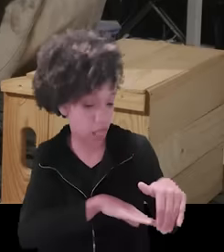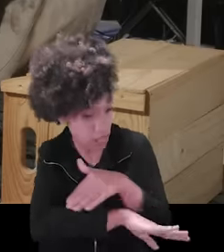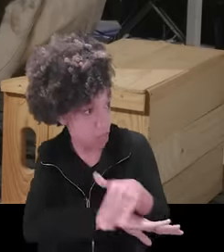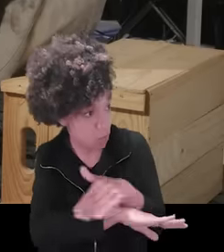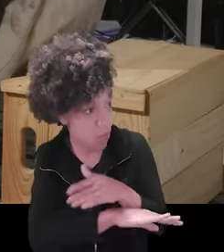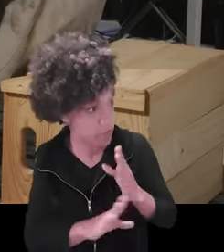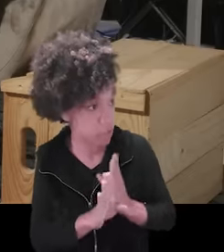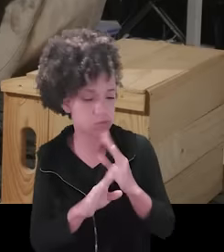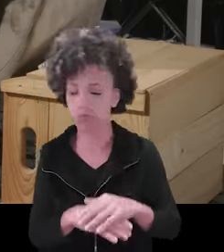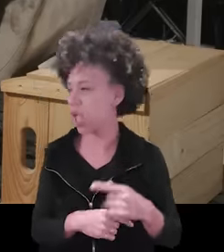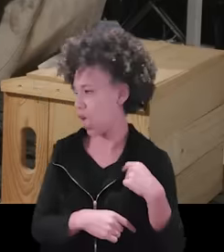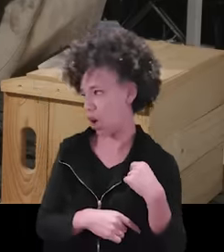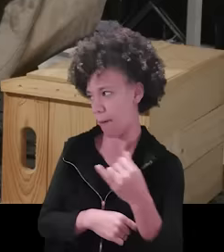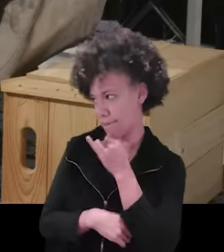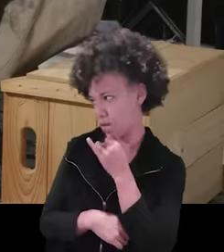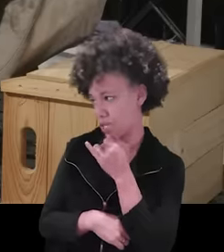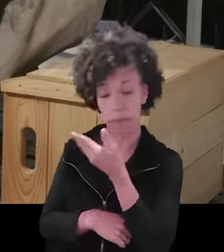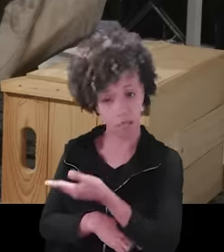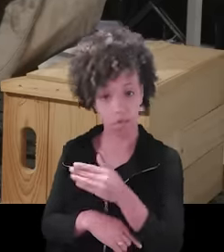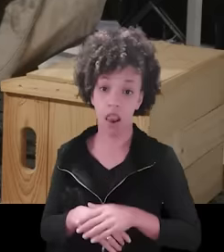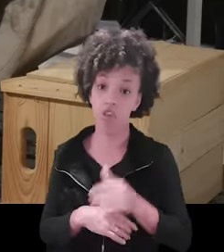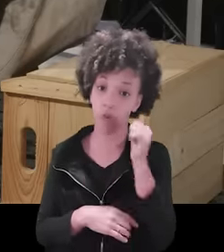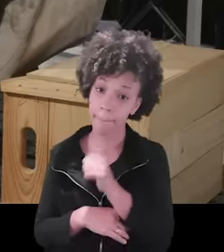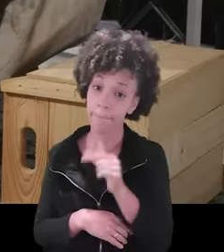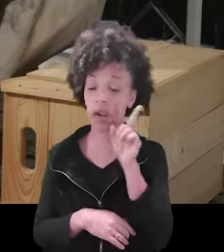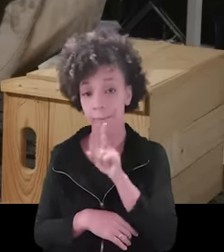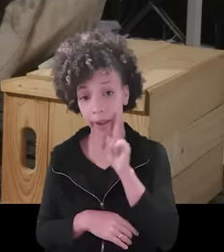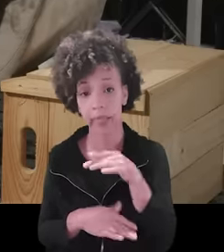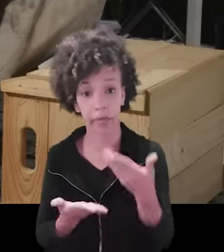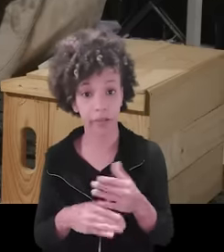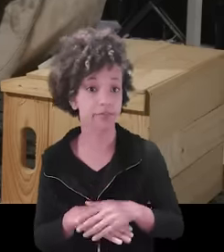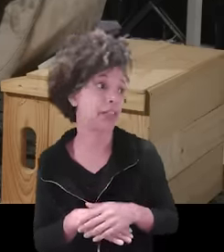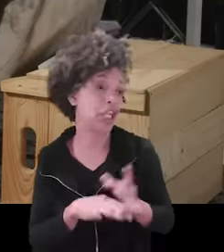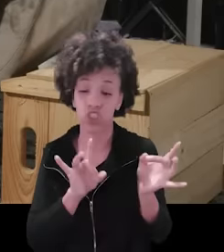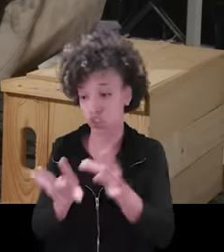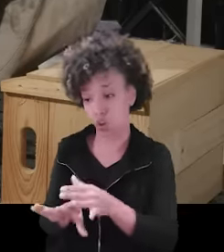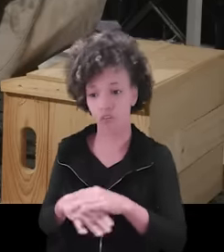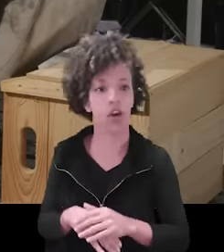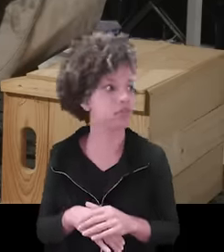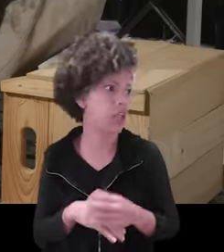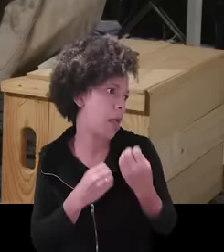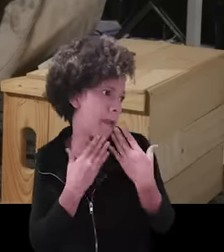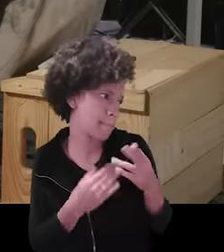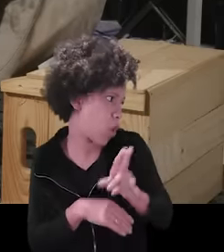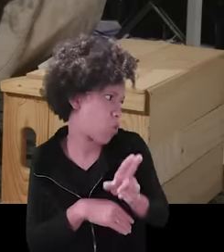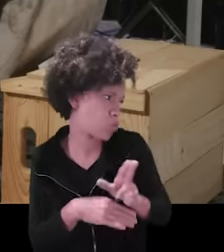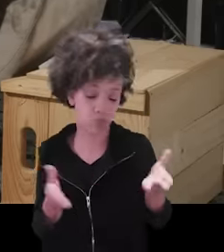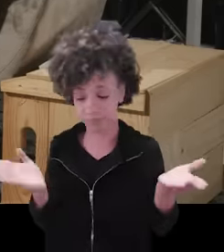na sua rua né essa roupa daqui por esse e é de uma menina americana sim sim pegou